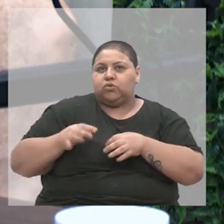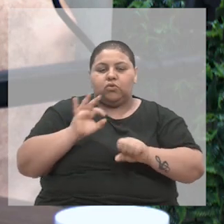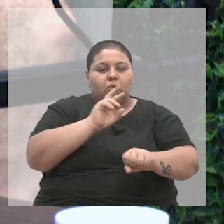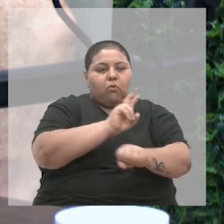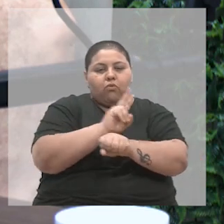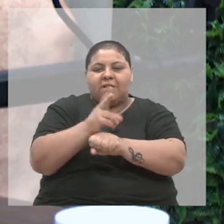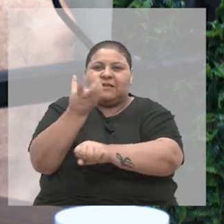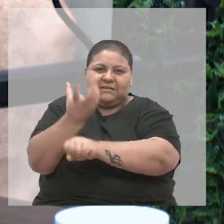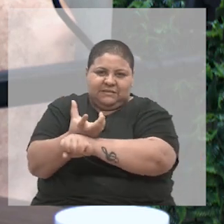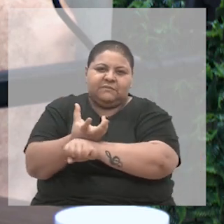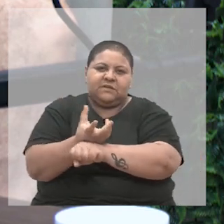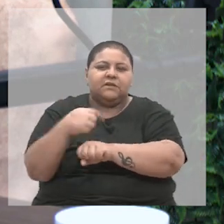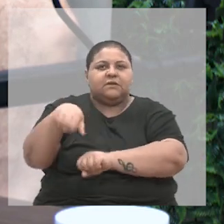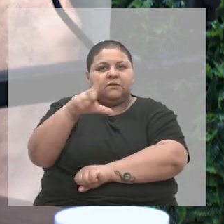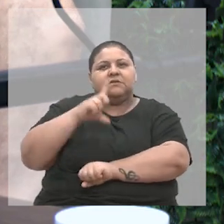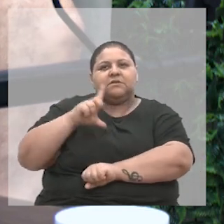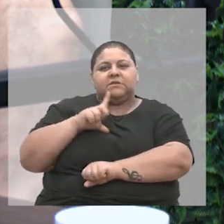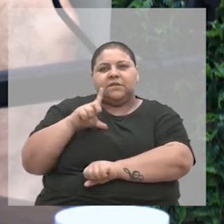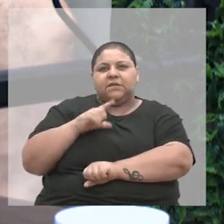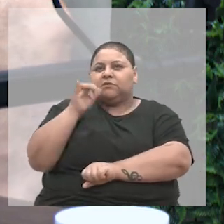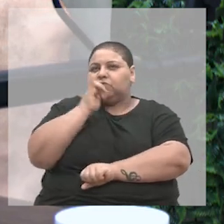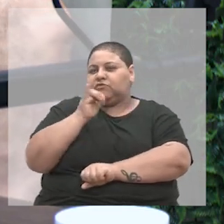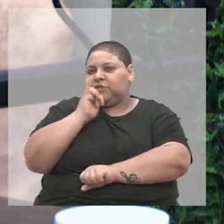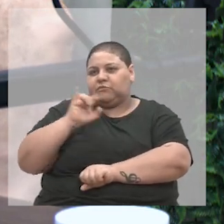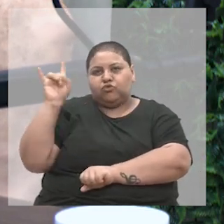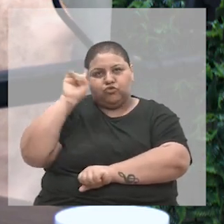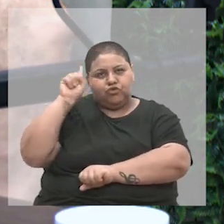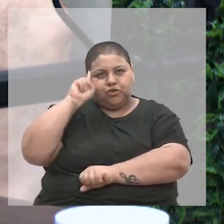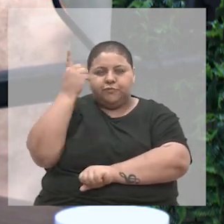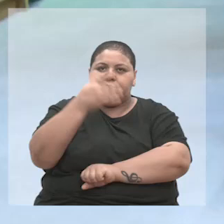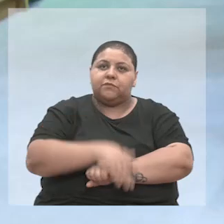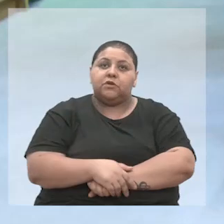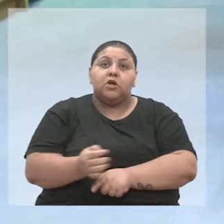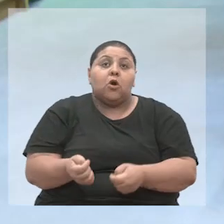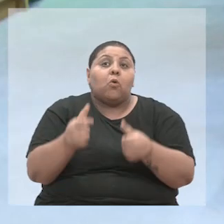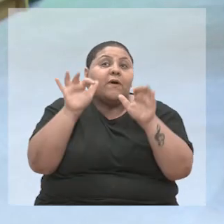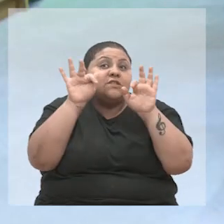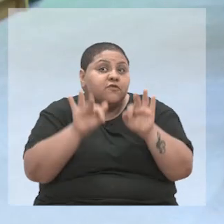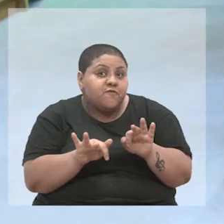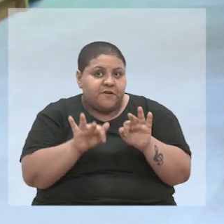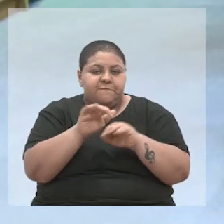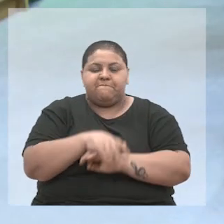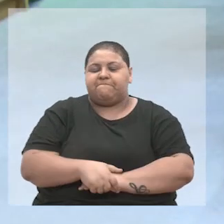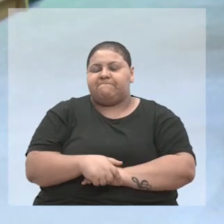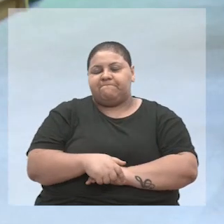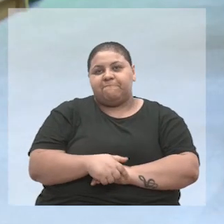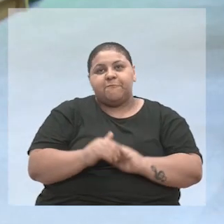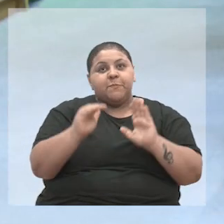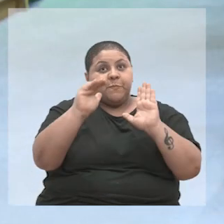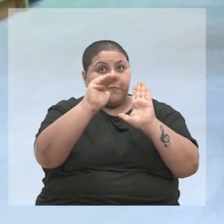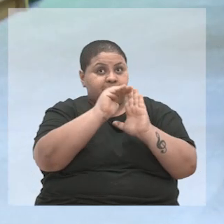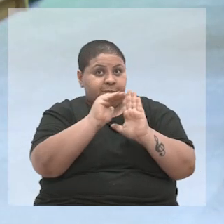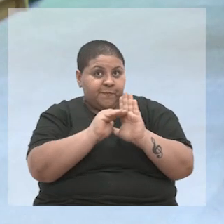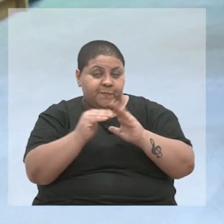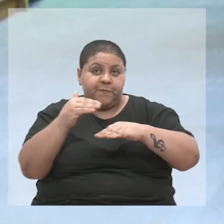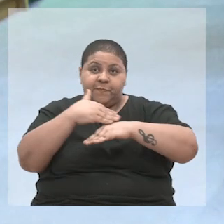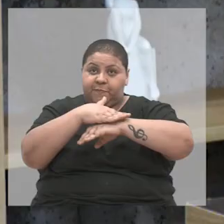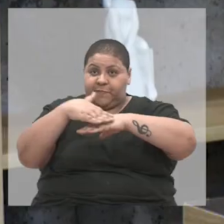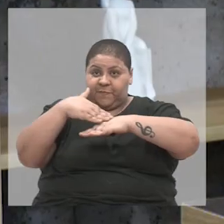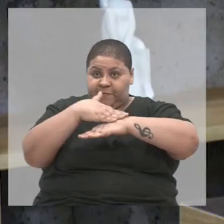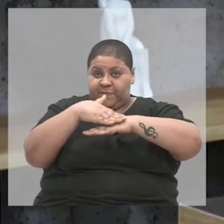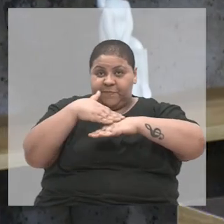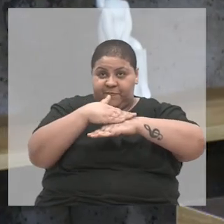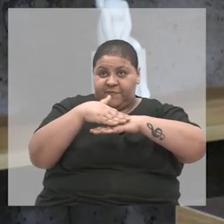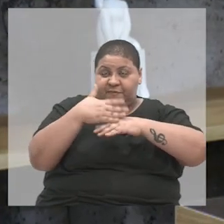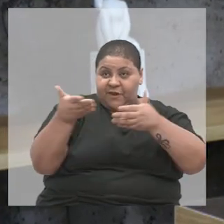disciplina que a gente tem ali como exemplo no clube. A gente está quase no finalzinho do nosso conversa